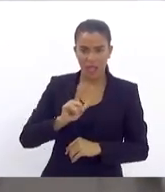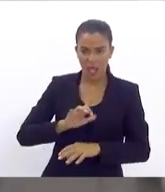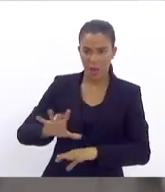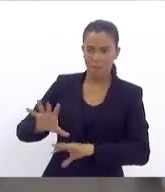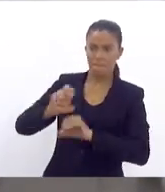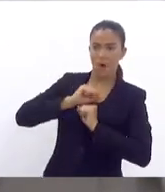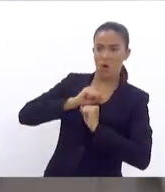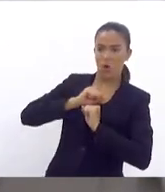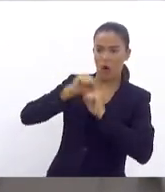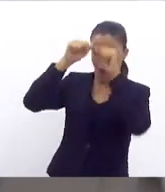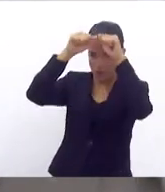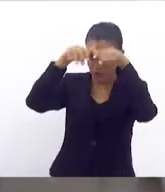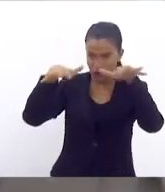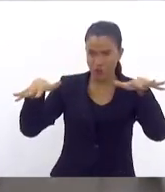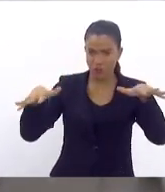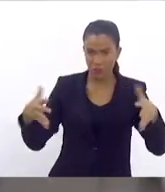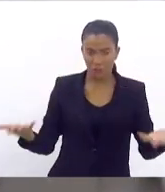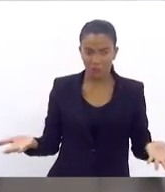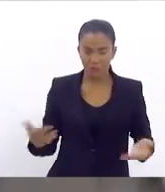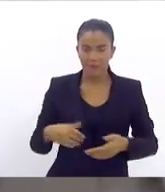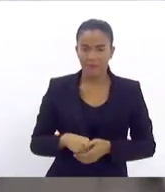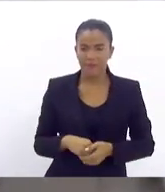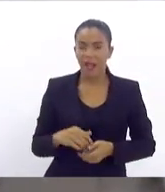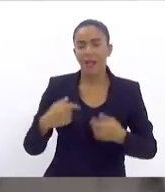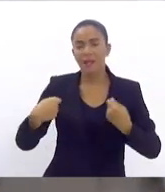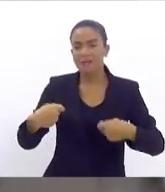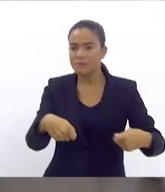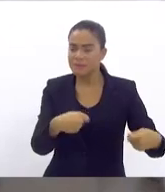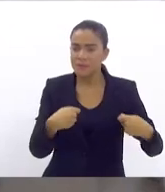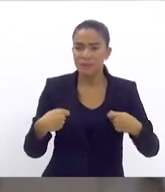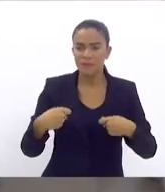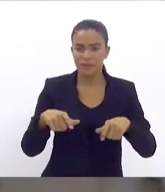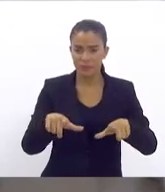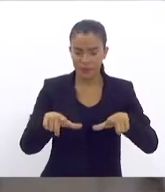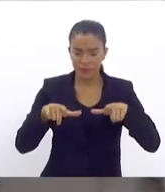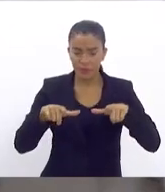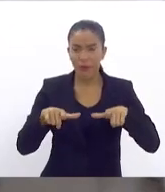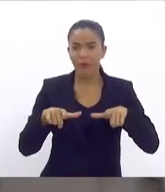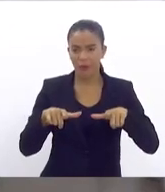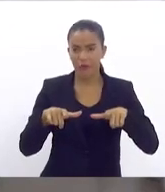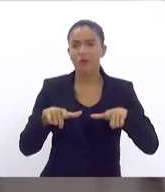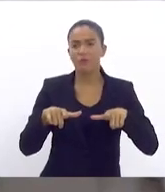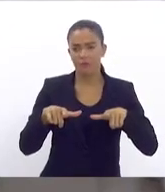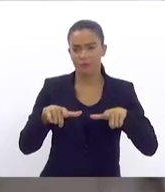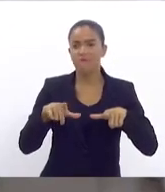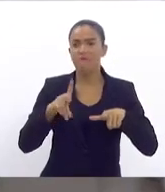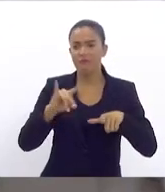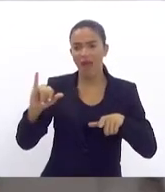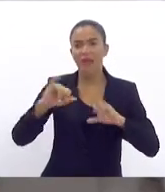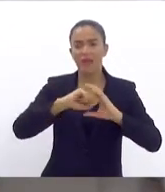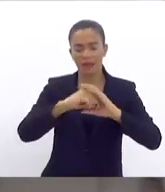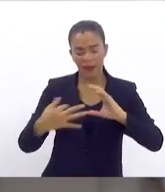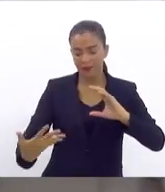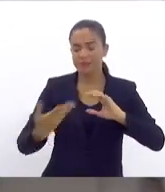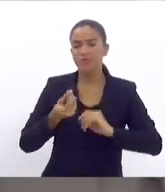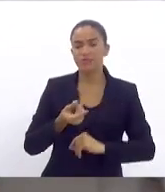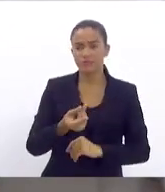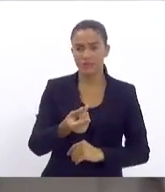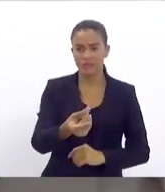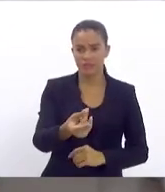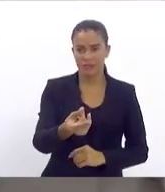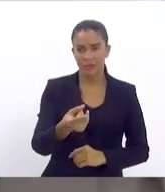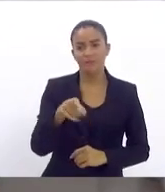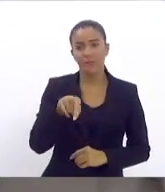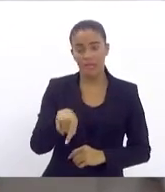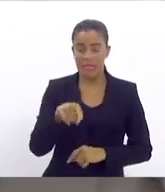autista, é evidente que esse diagnóstico tem que ser levado em consideração e ela vai carregar aquela característica ao longo de sua vida.